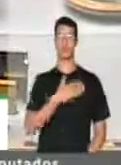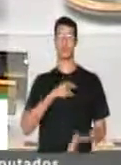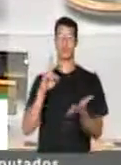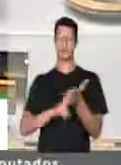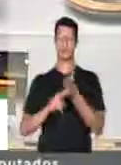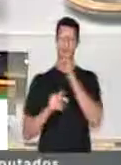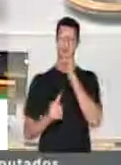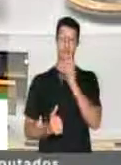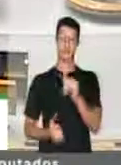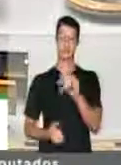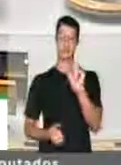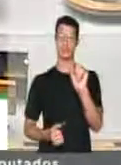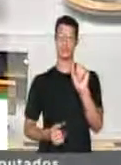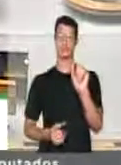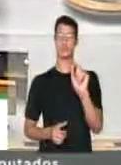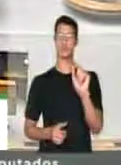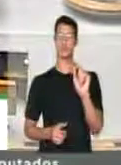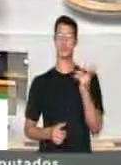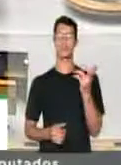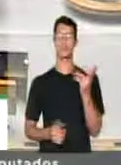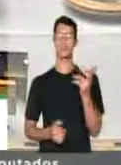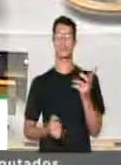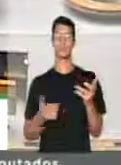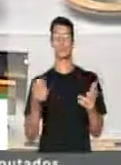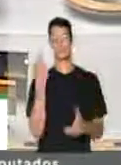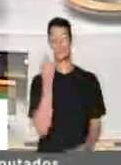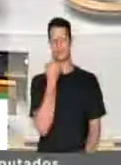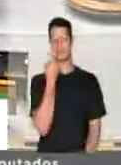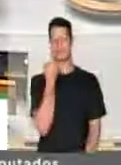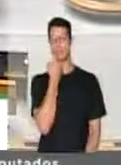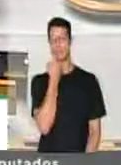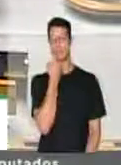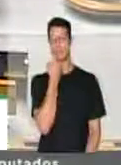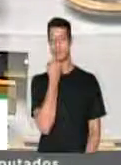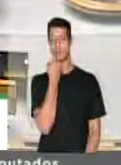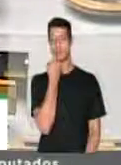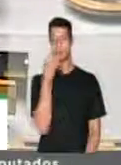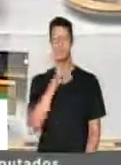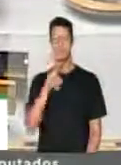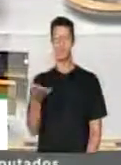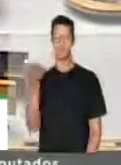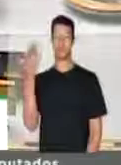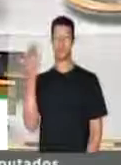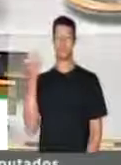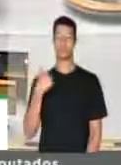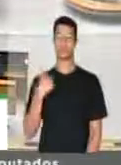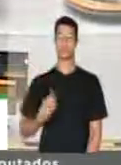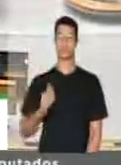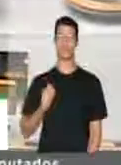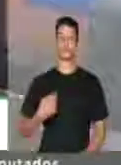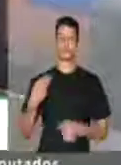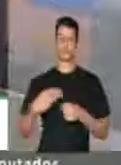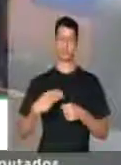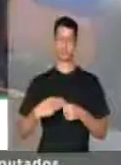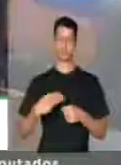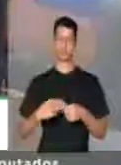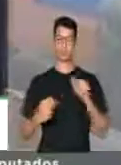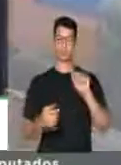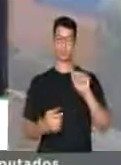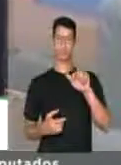registrar que esta sexta-feira passada eu estive no município